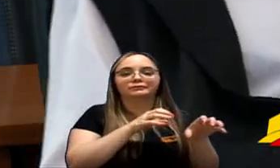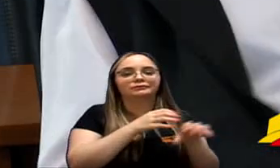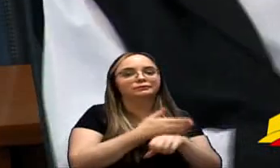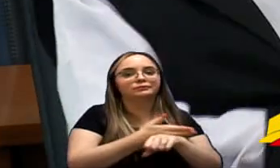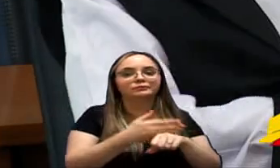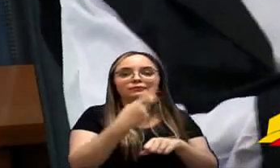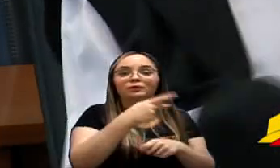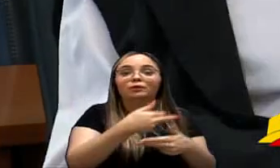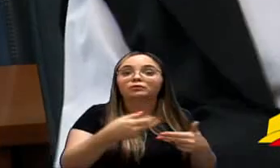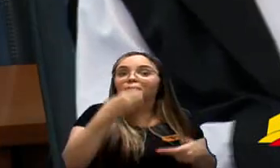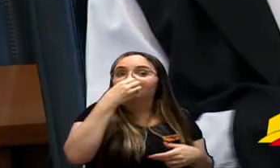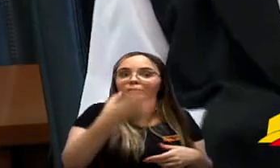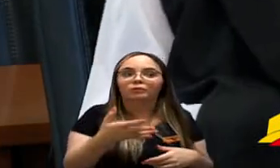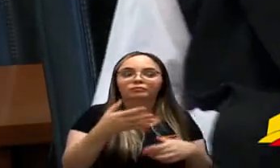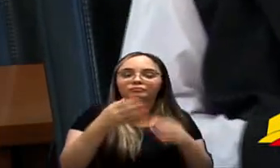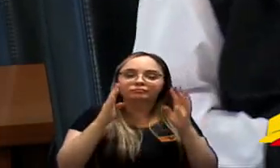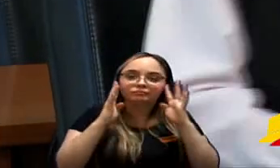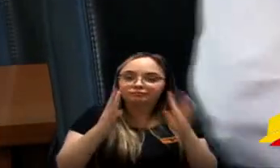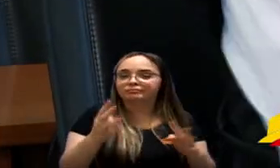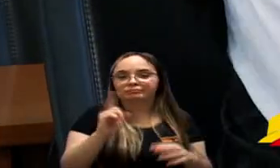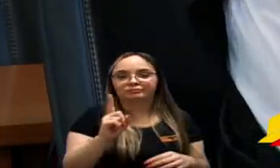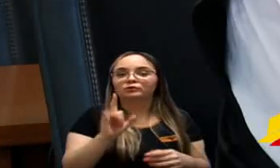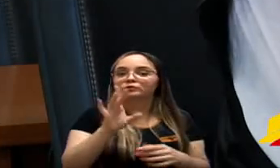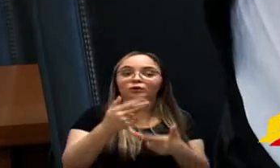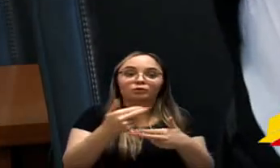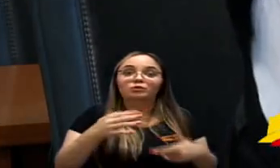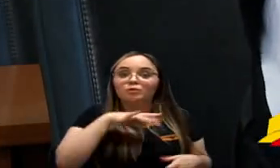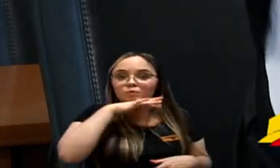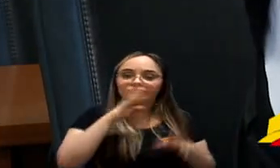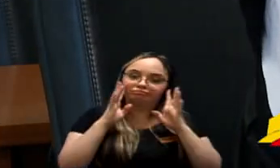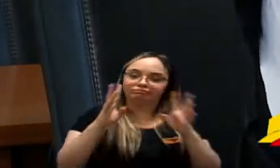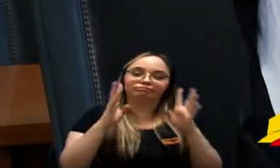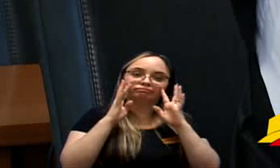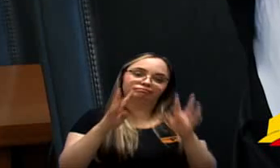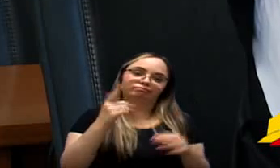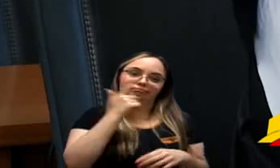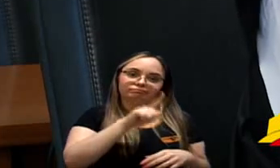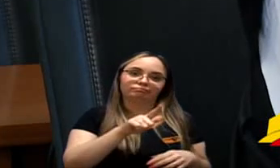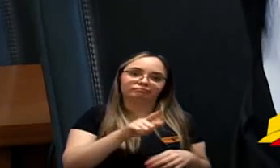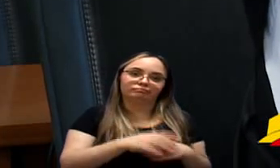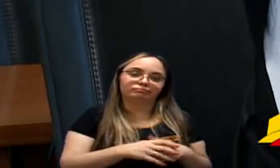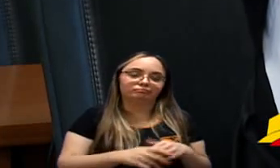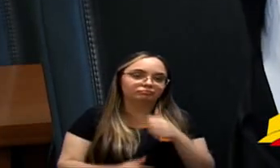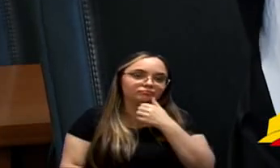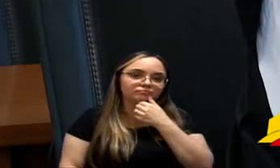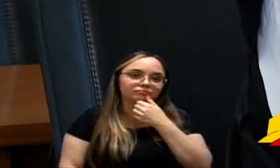bom. Eles só veem aquilo que é ruim, ou pelo menos que eles entendem como ruim.